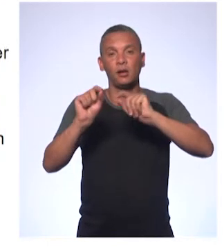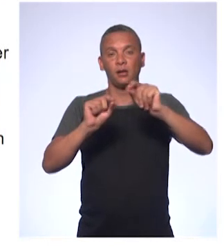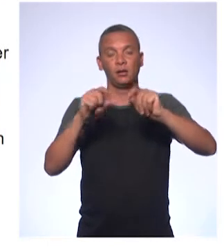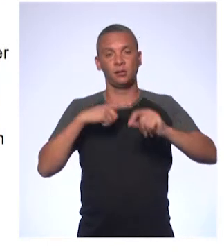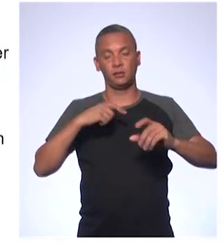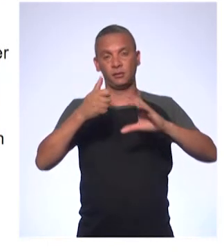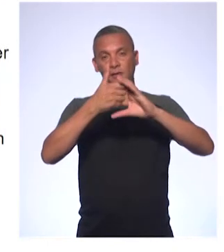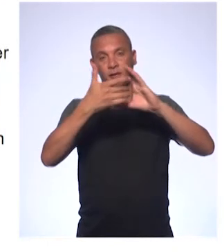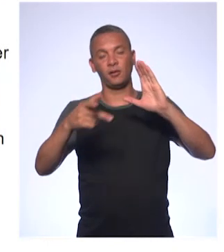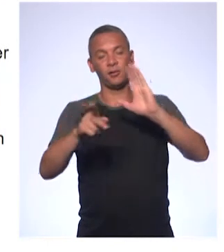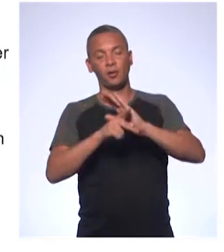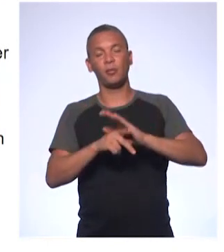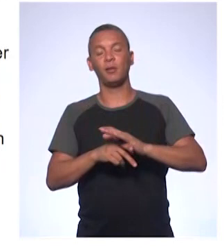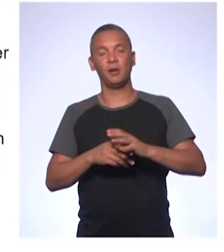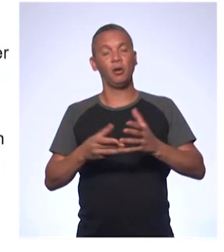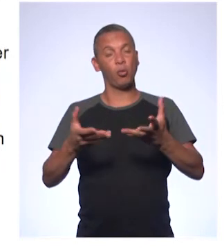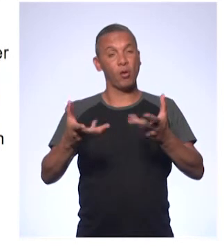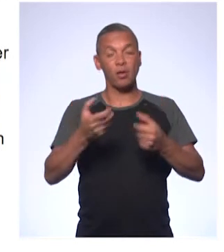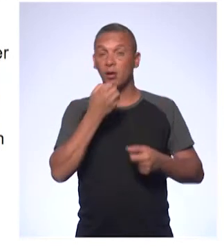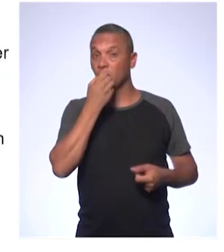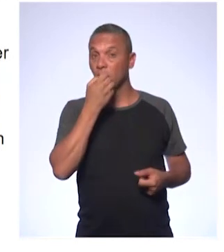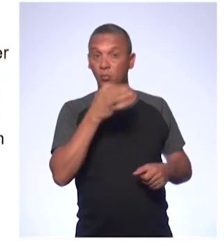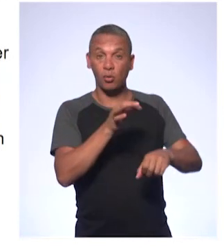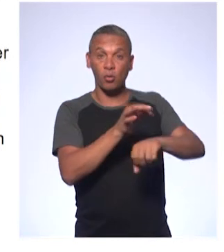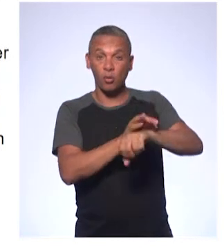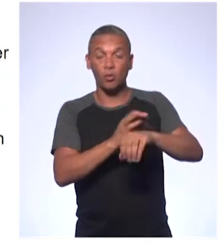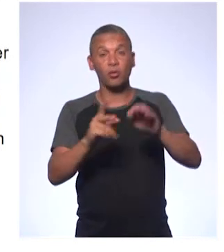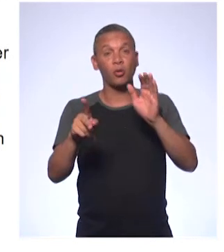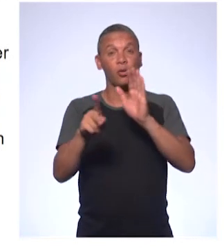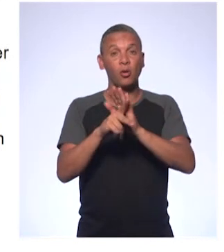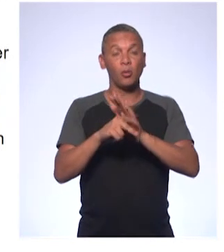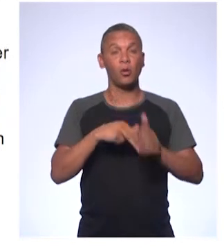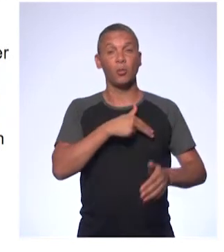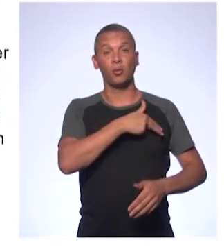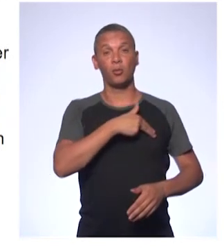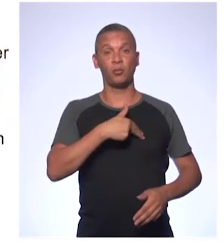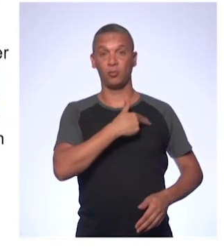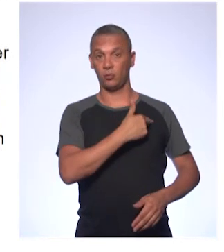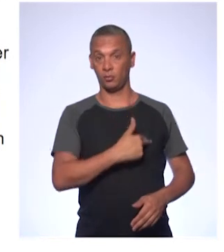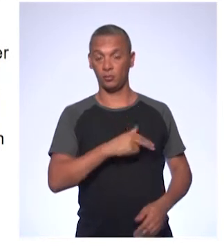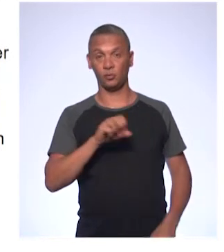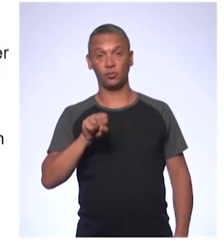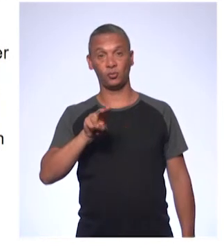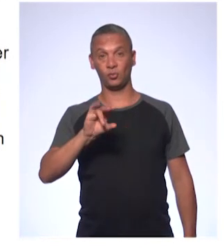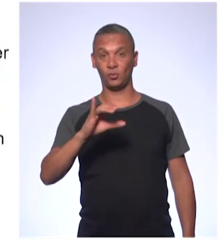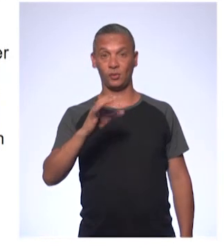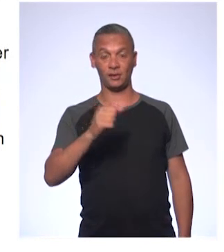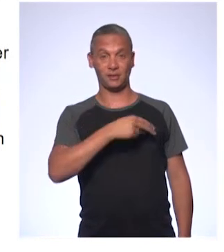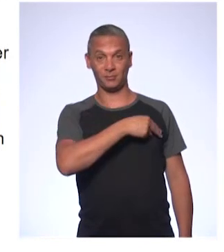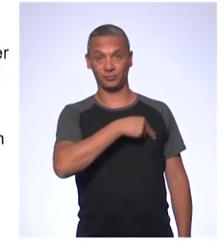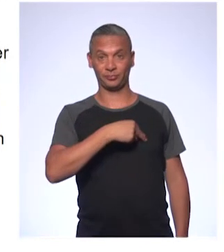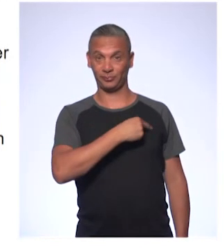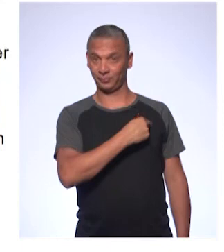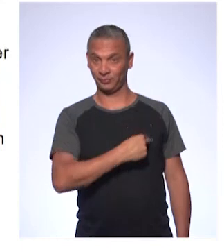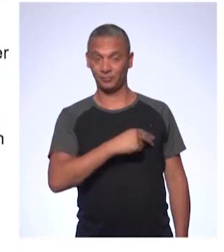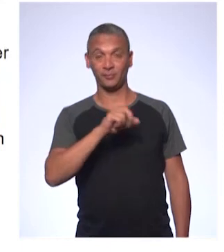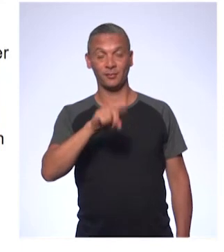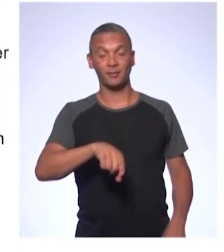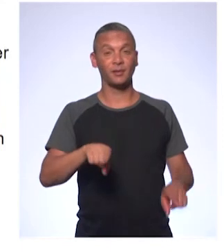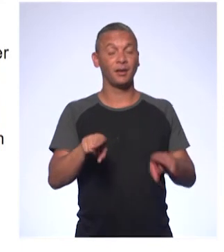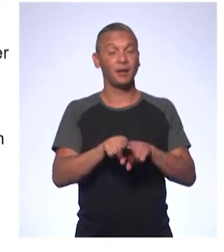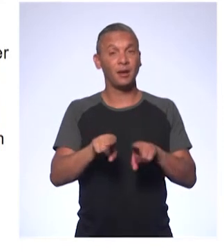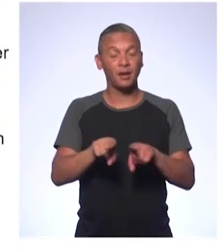relógio de boa qualidade, suíço, né? Que os relógios suíços eles são conhecidos